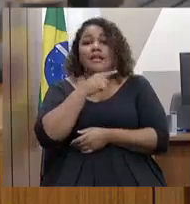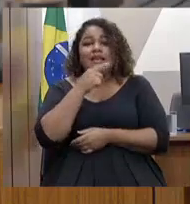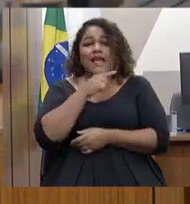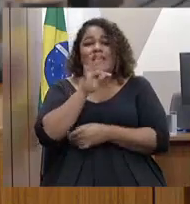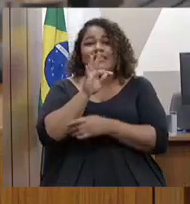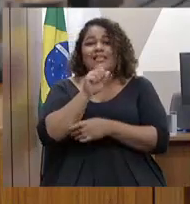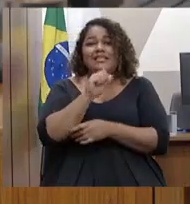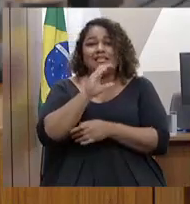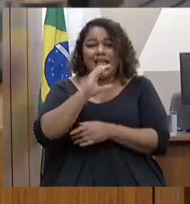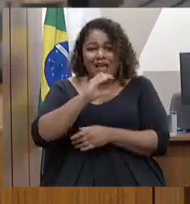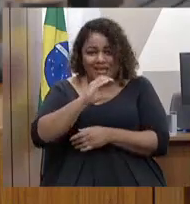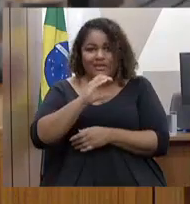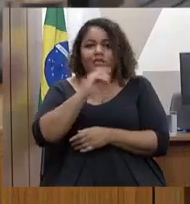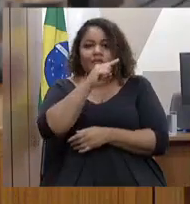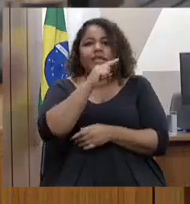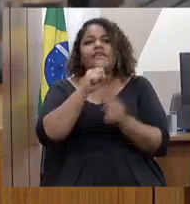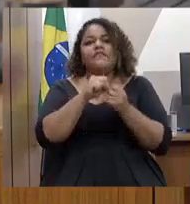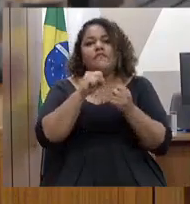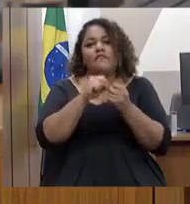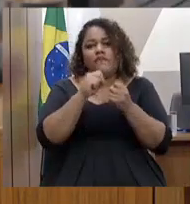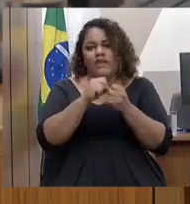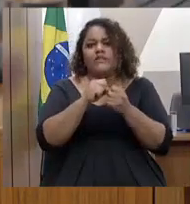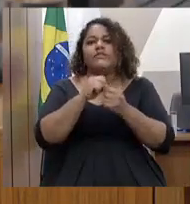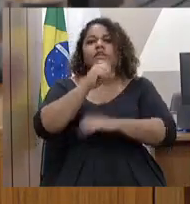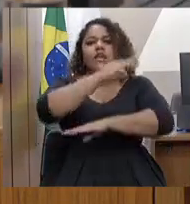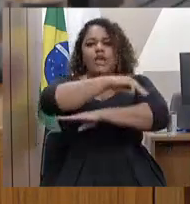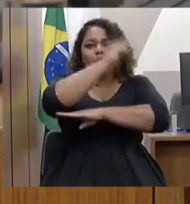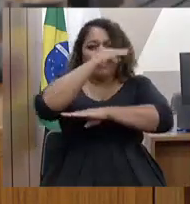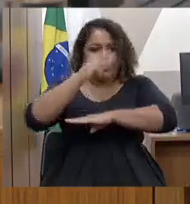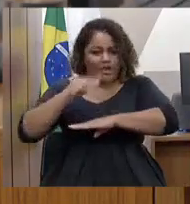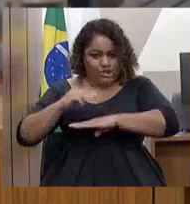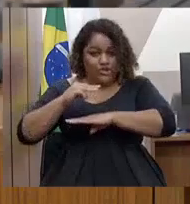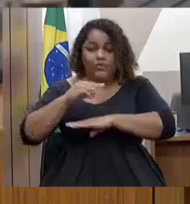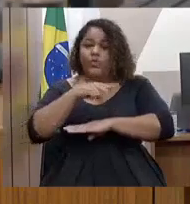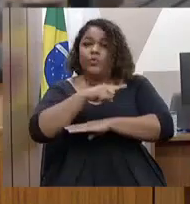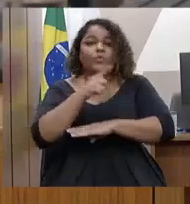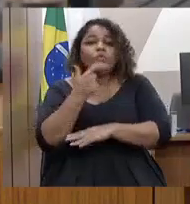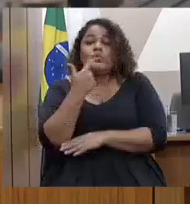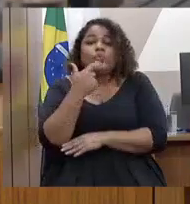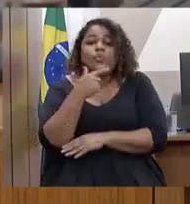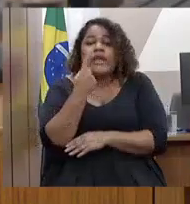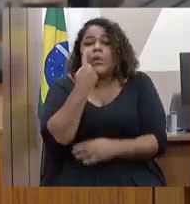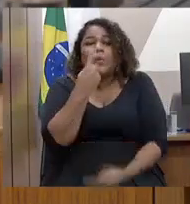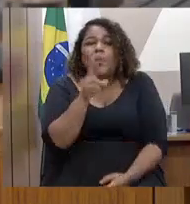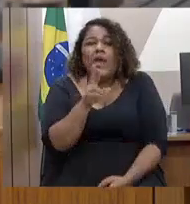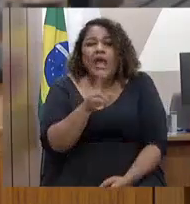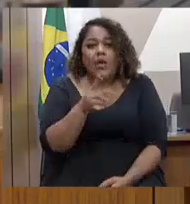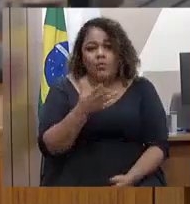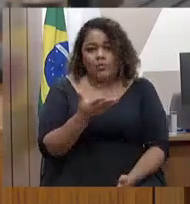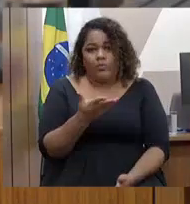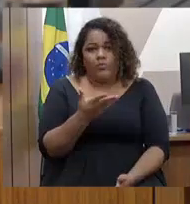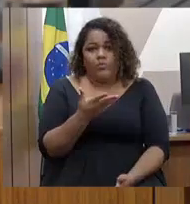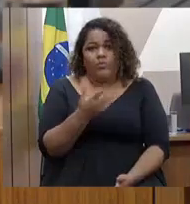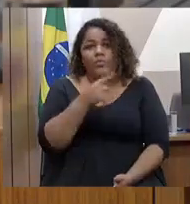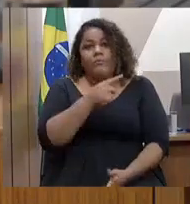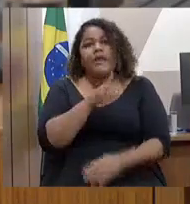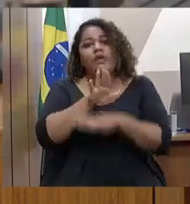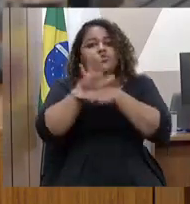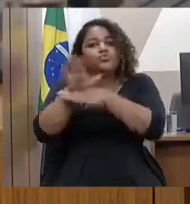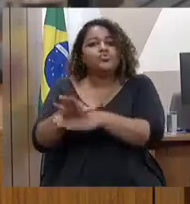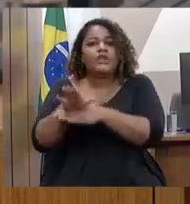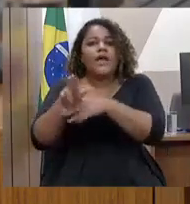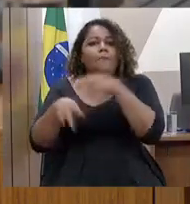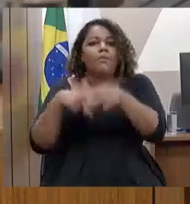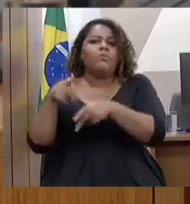para promoção e prevenção da saúde dos atingidos ou da população todos os recursos são justos foram